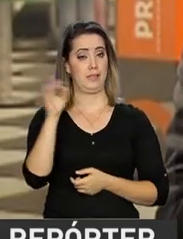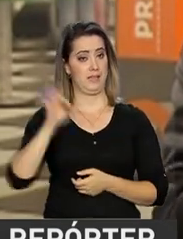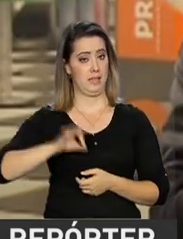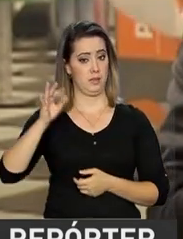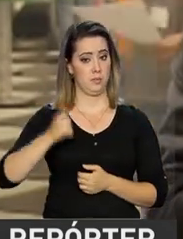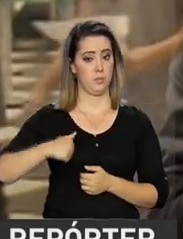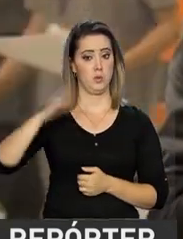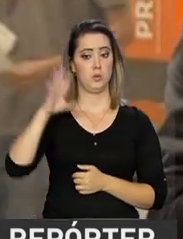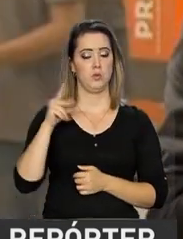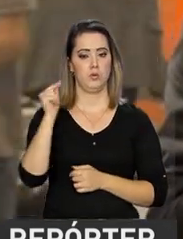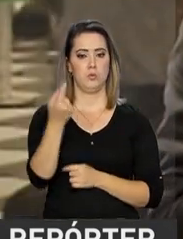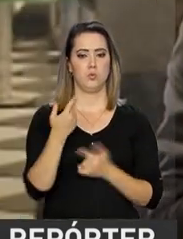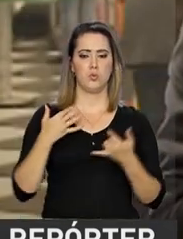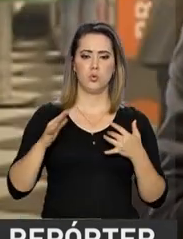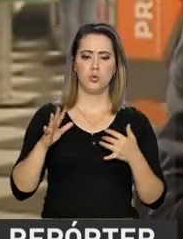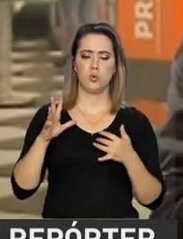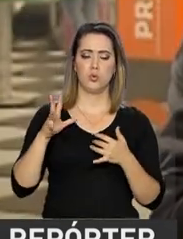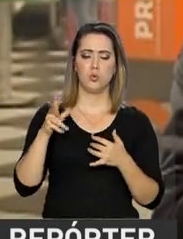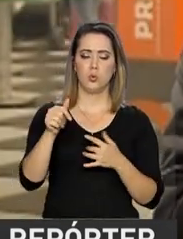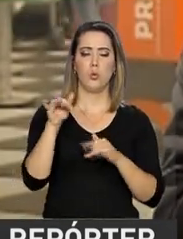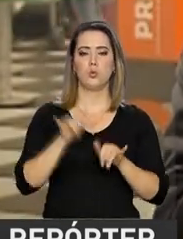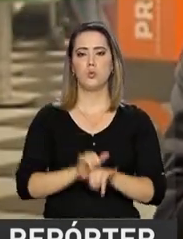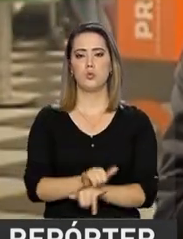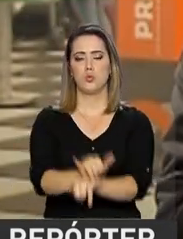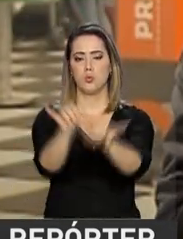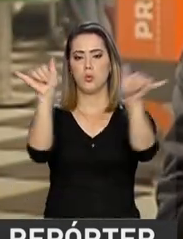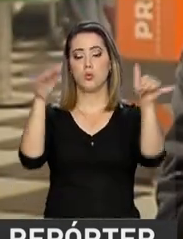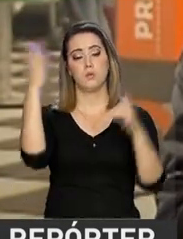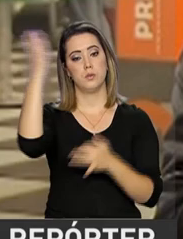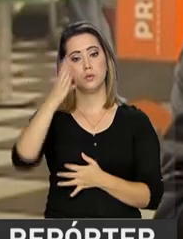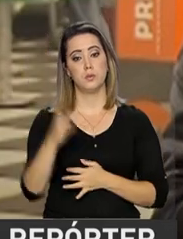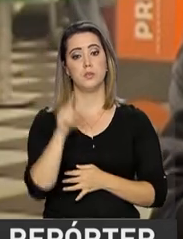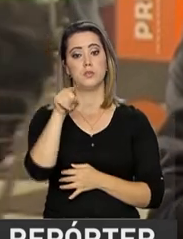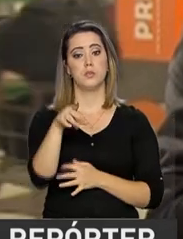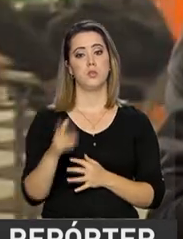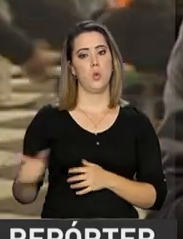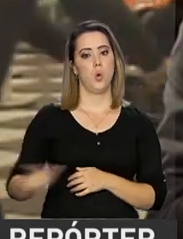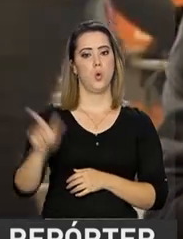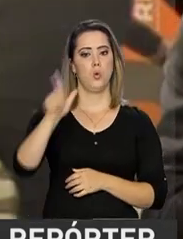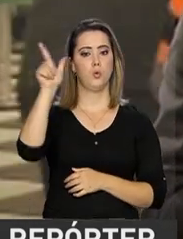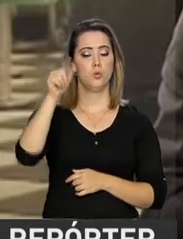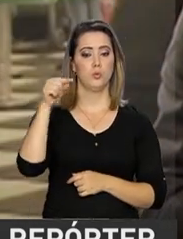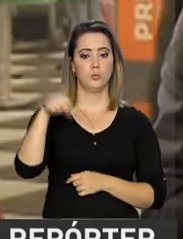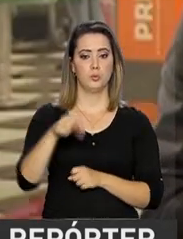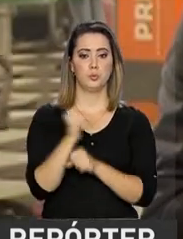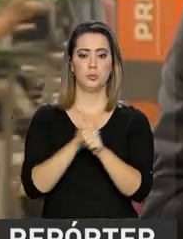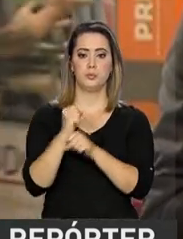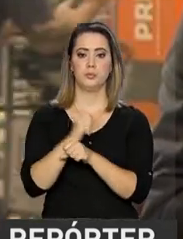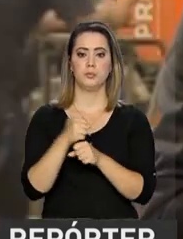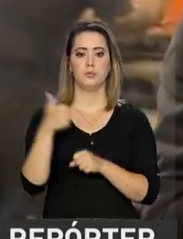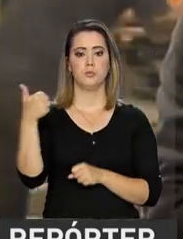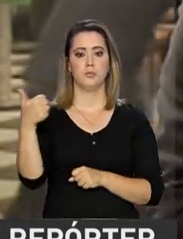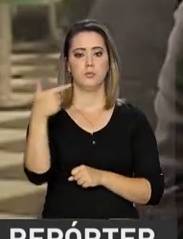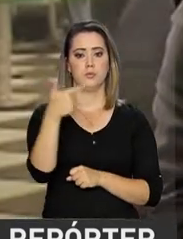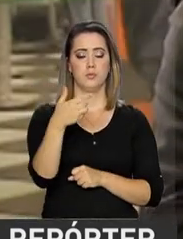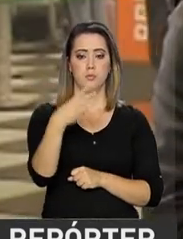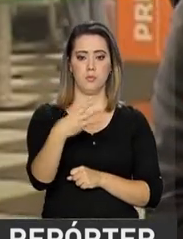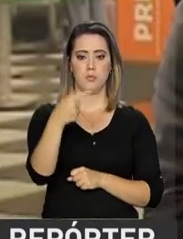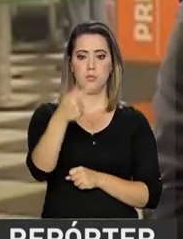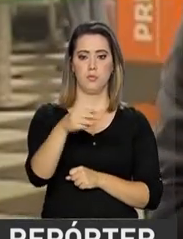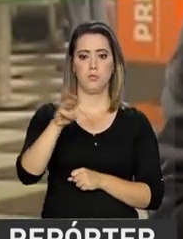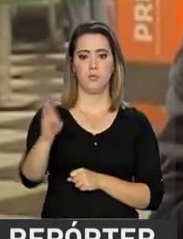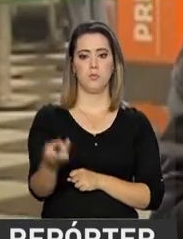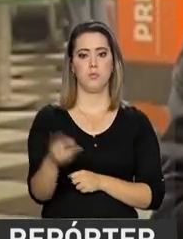de toda a malha aérea brasileira e essa eficiência gera lucro só no primeiro semestre deste ano por mais de